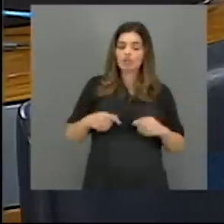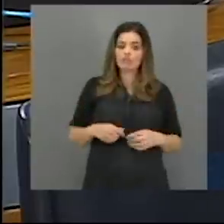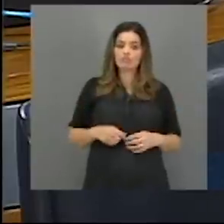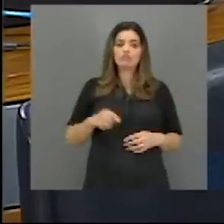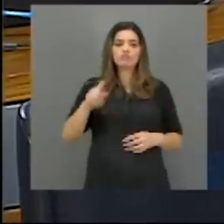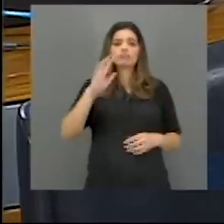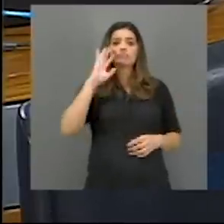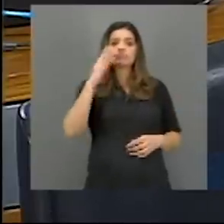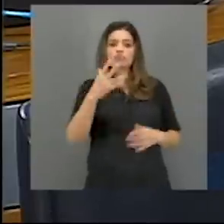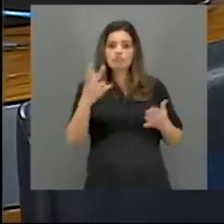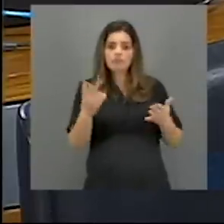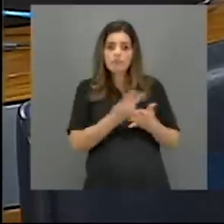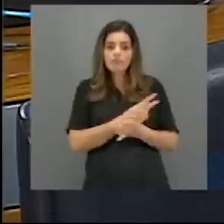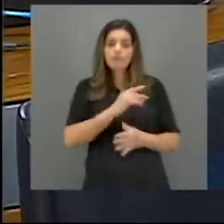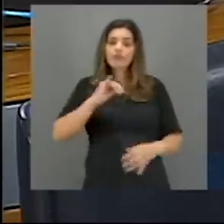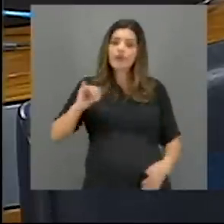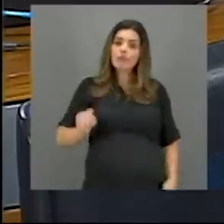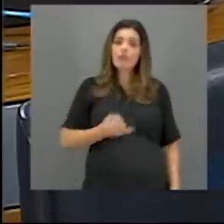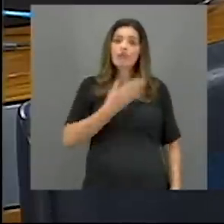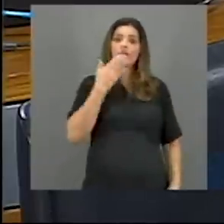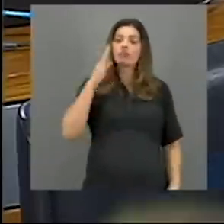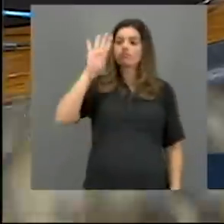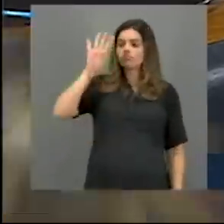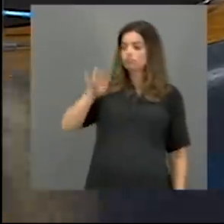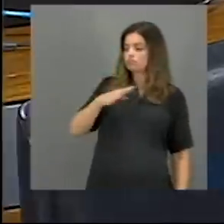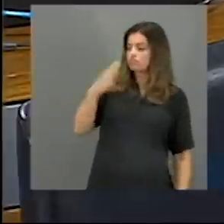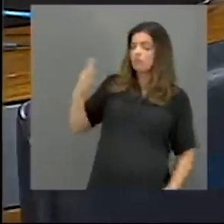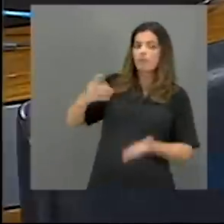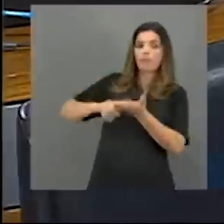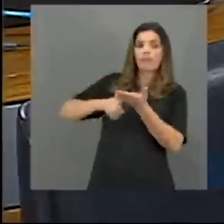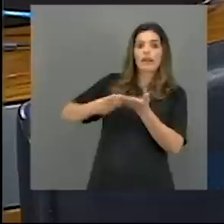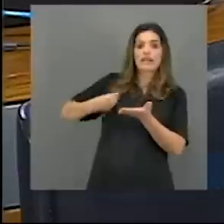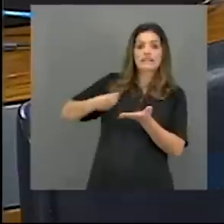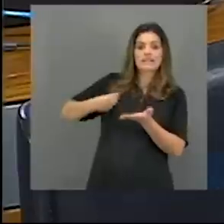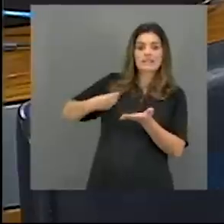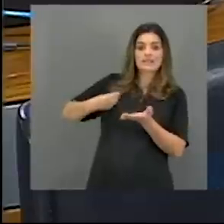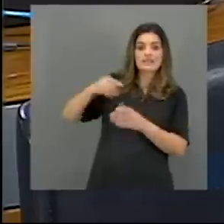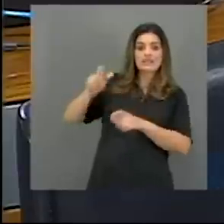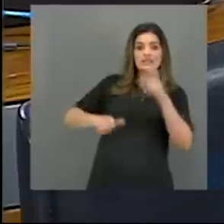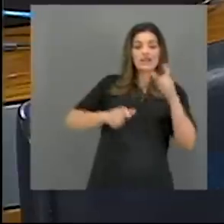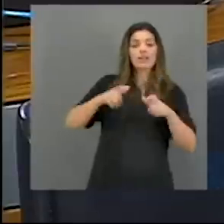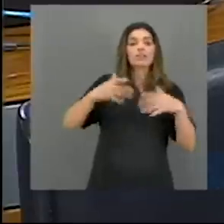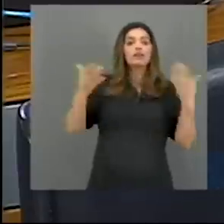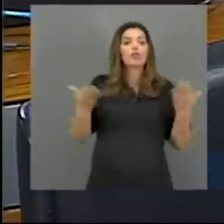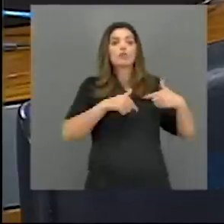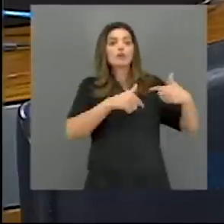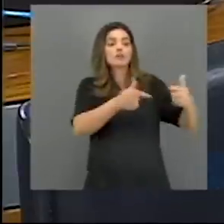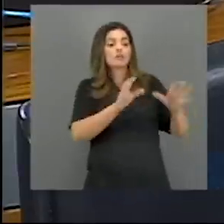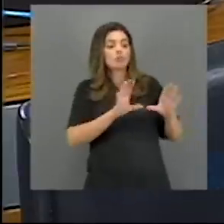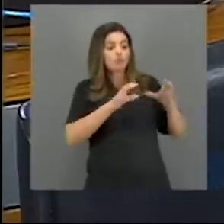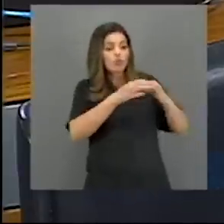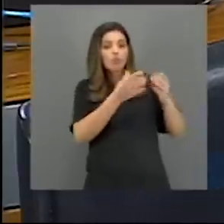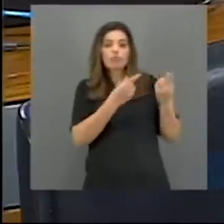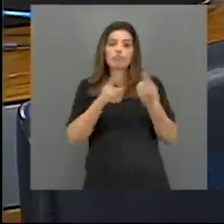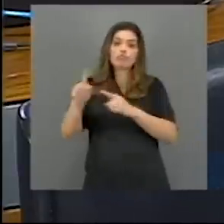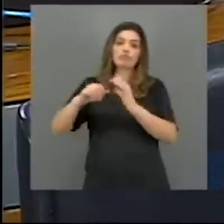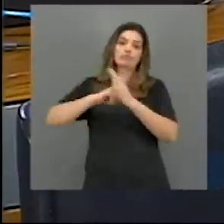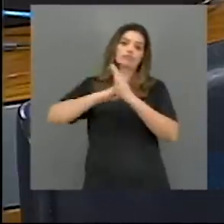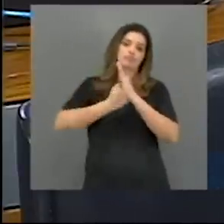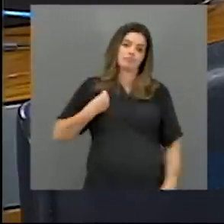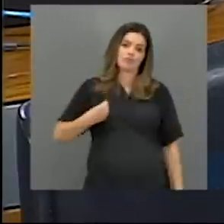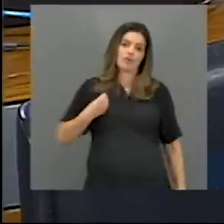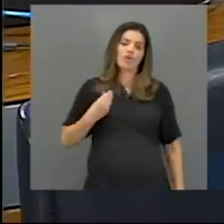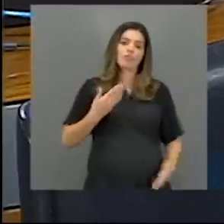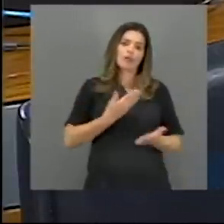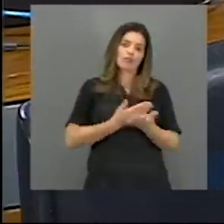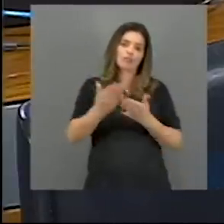decisão teve como implicação o aproveitamento do painel de presença de um dia para o outro, que dificultou a atuação legítima da oposição de obstruir no quórum para o início da